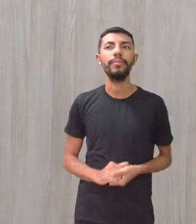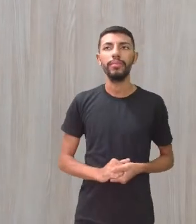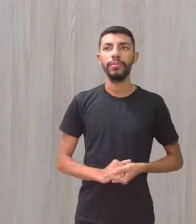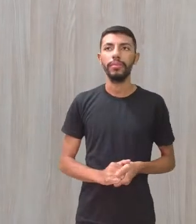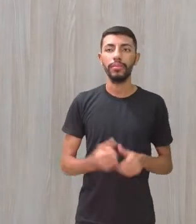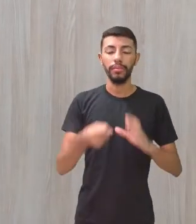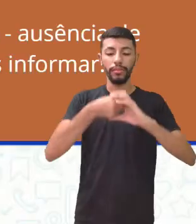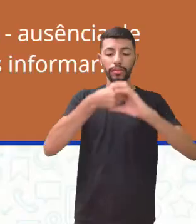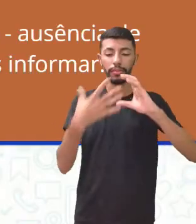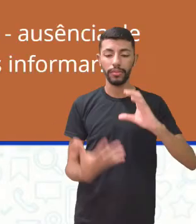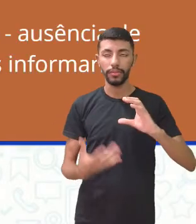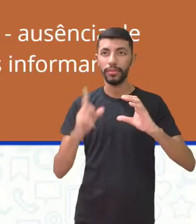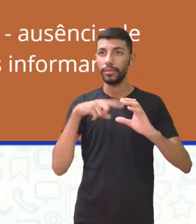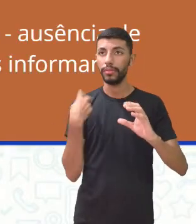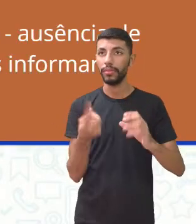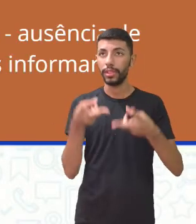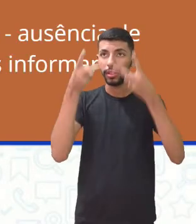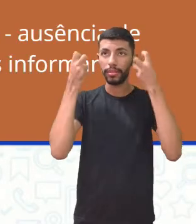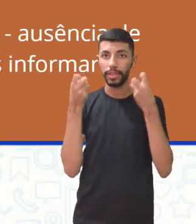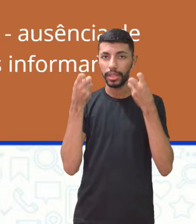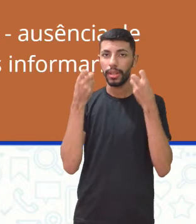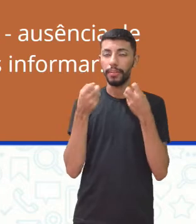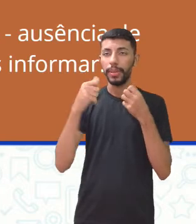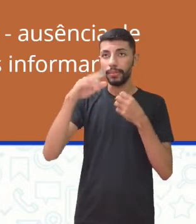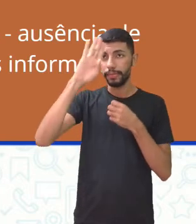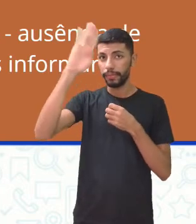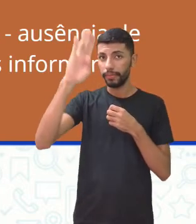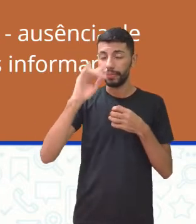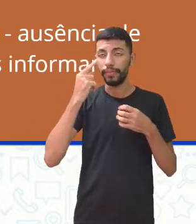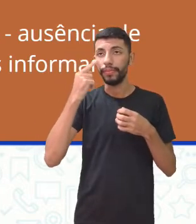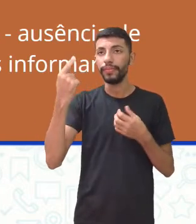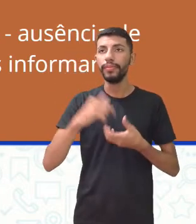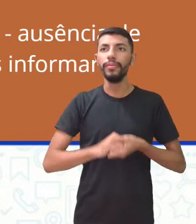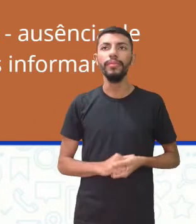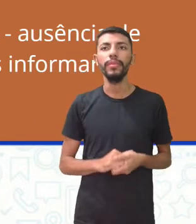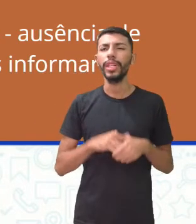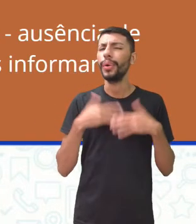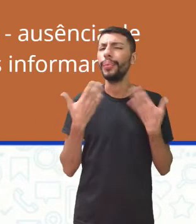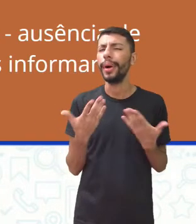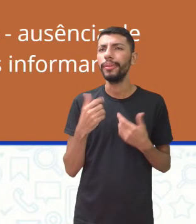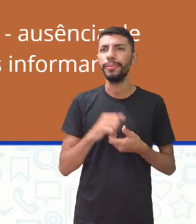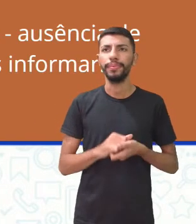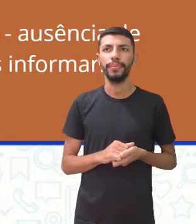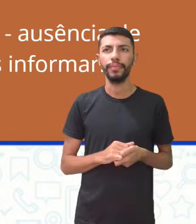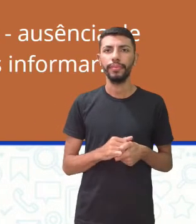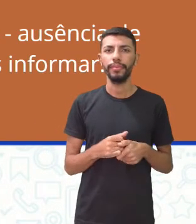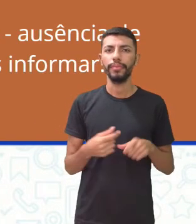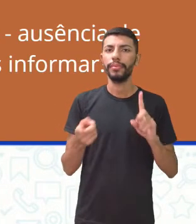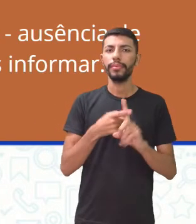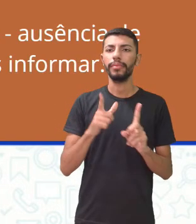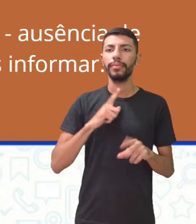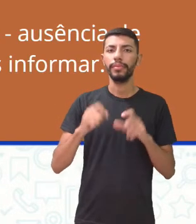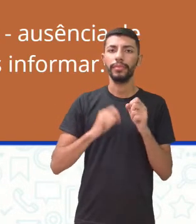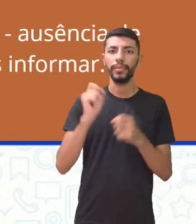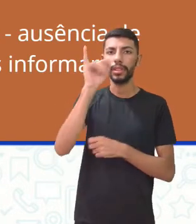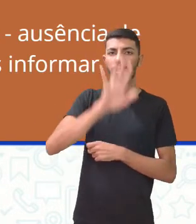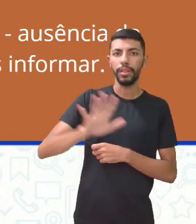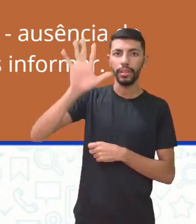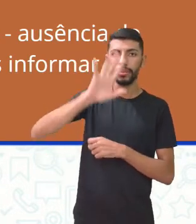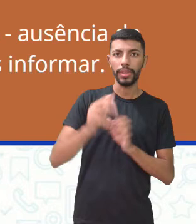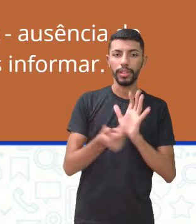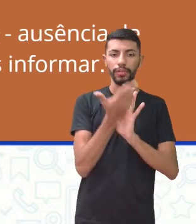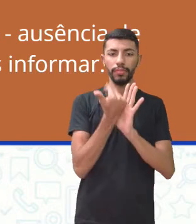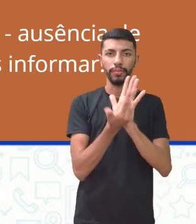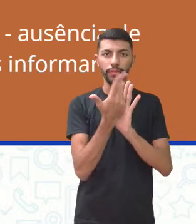relação às características principais que a gente consegue perceber nesse cartaz, quais seriam elas? A gente tem uma imagem gráfica que lembra